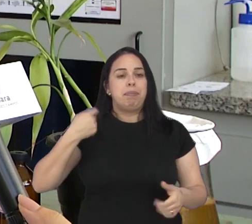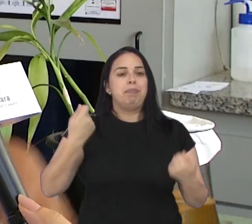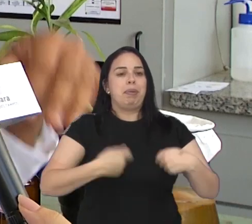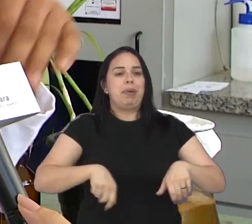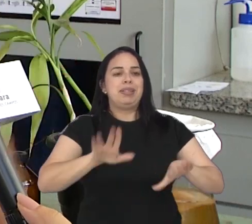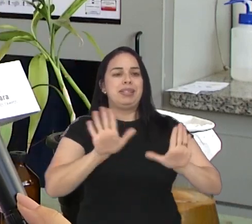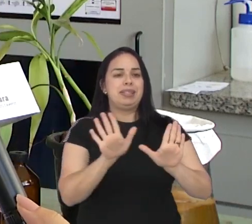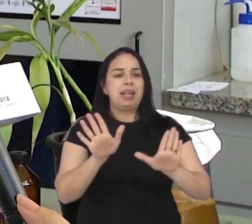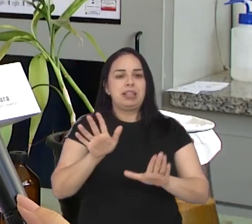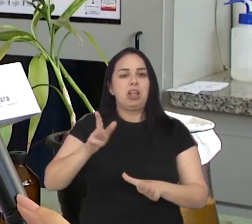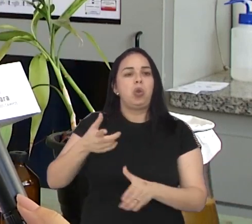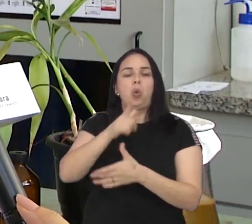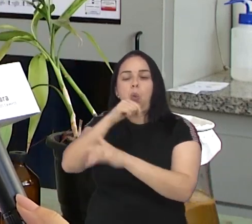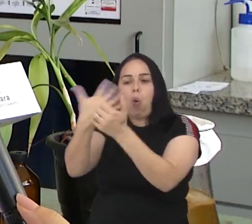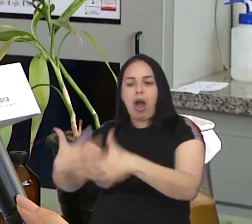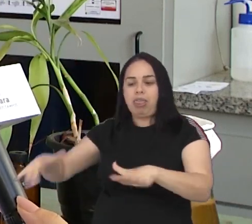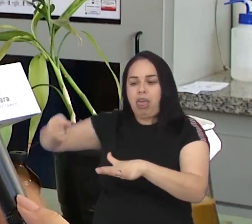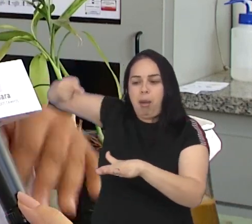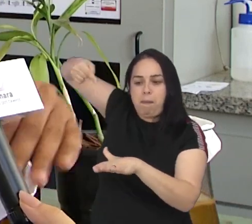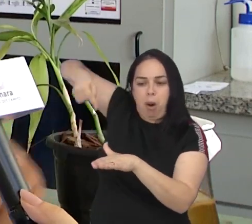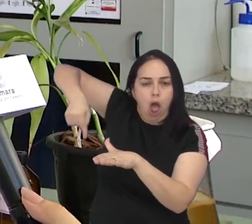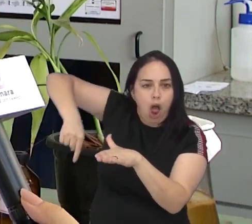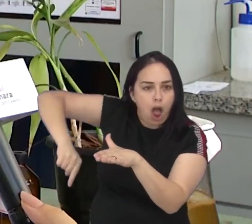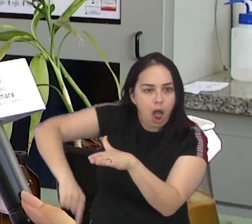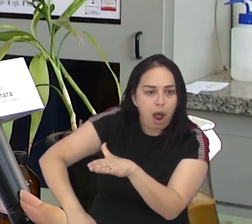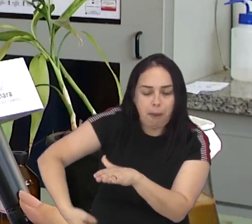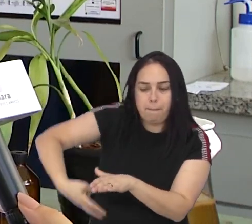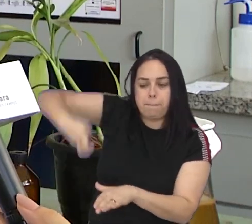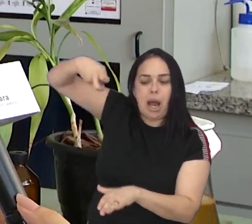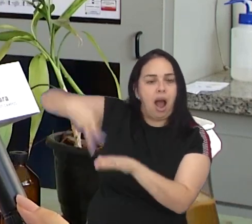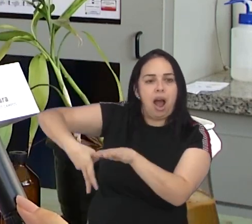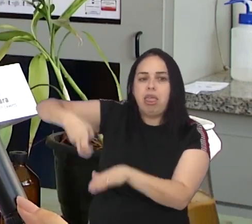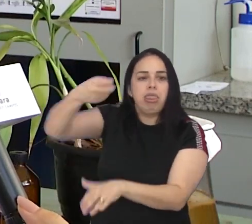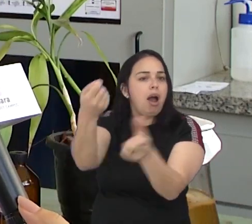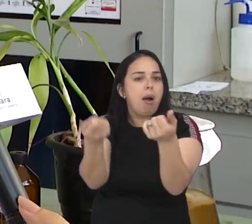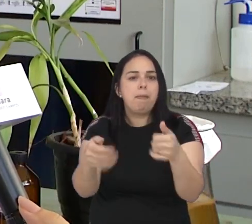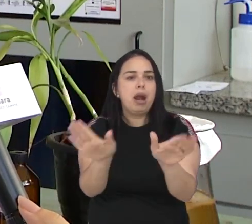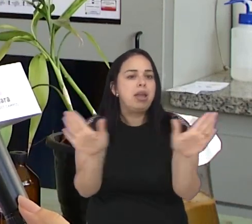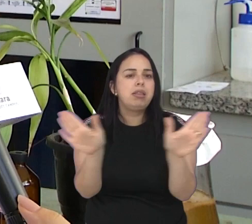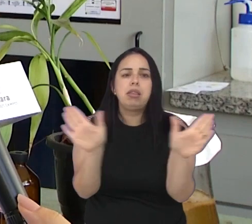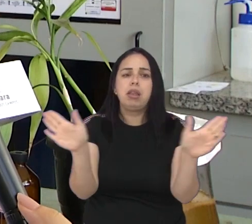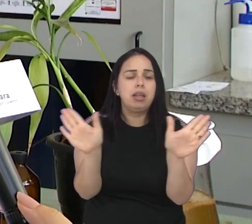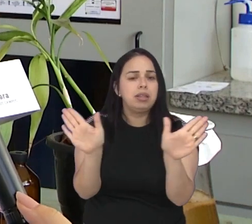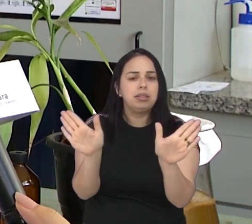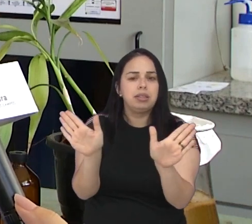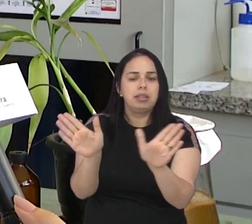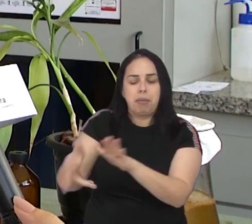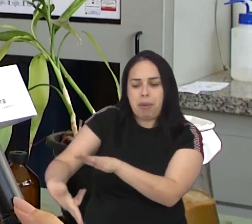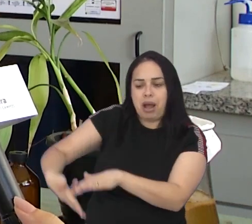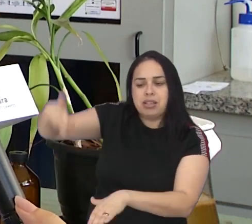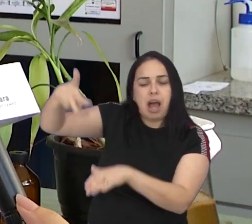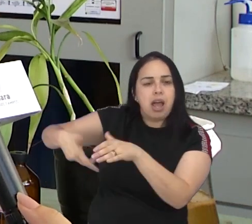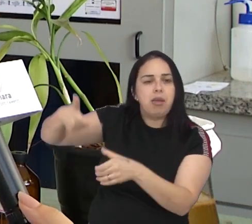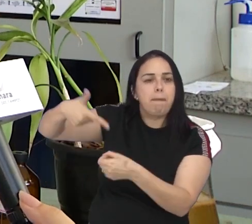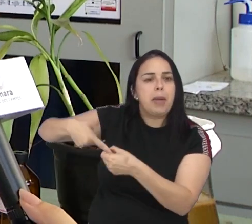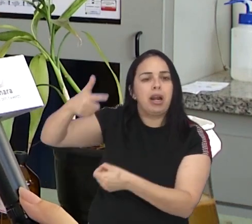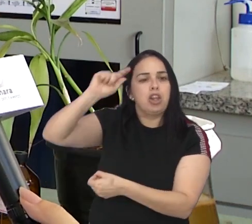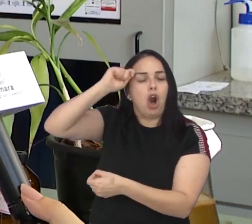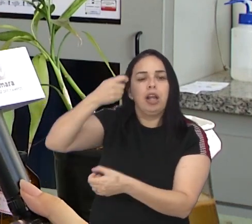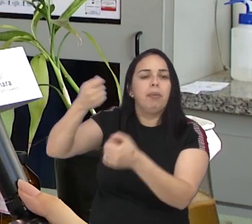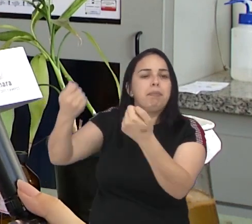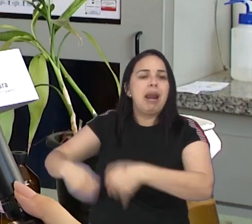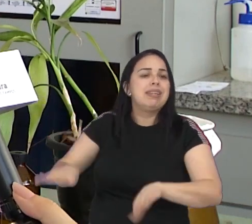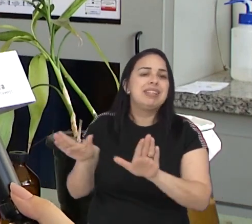perfurar profundamente um oceano ou outras áreas para extrair o